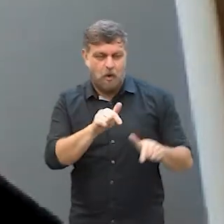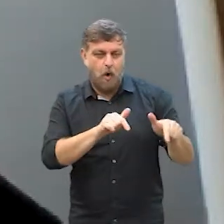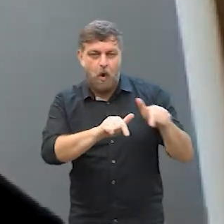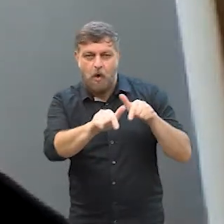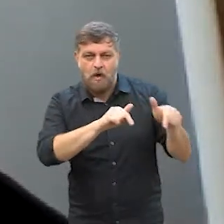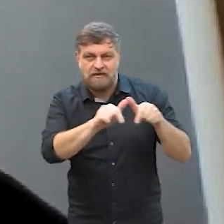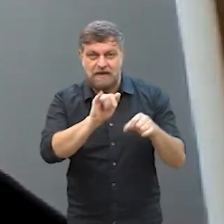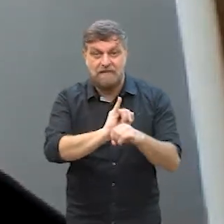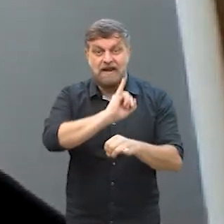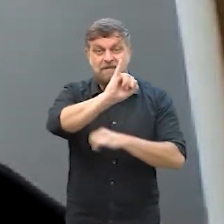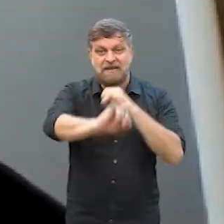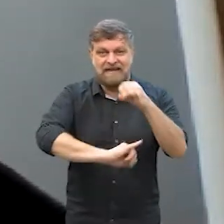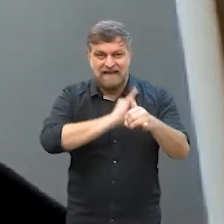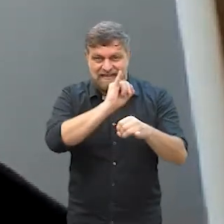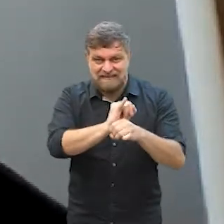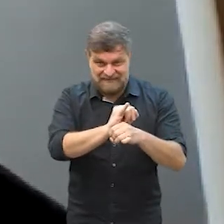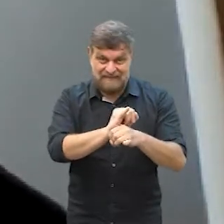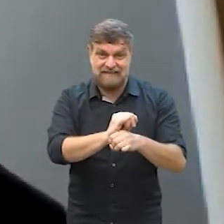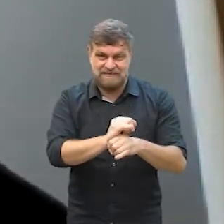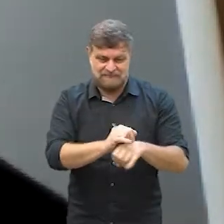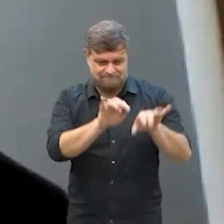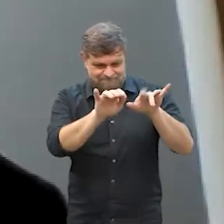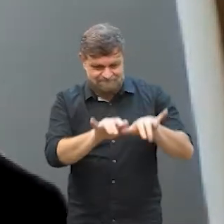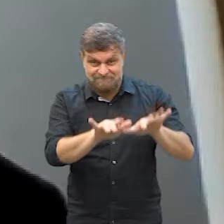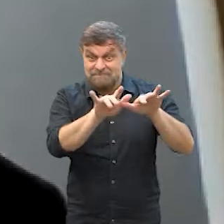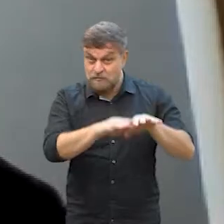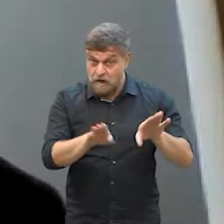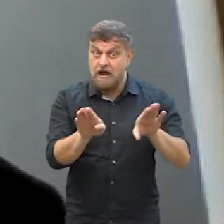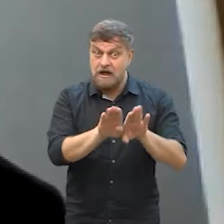serviço também online, de forma digital,